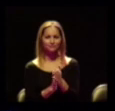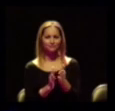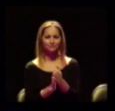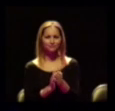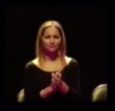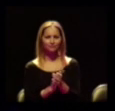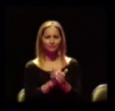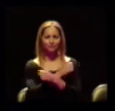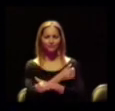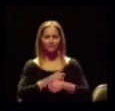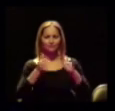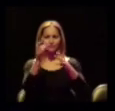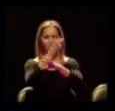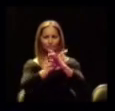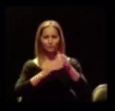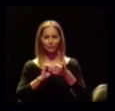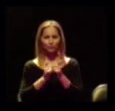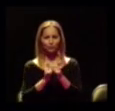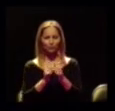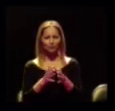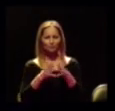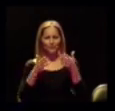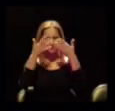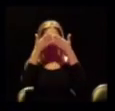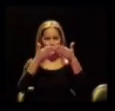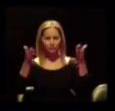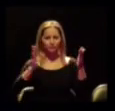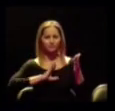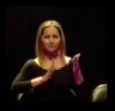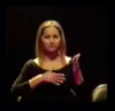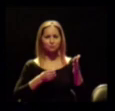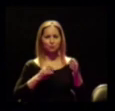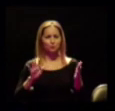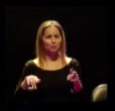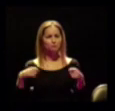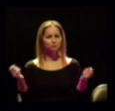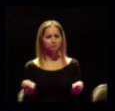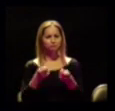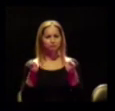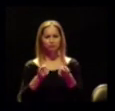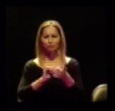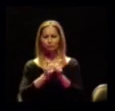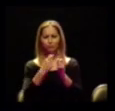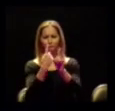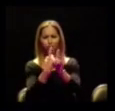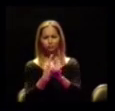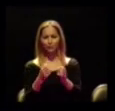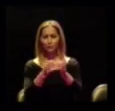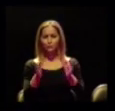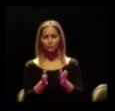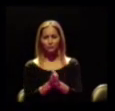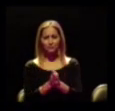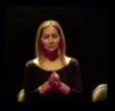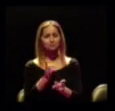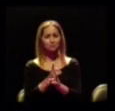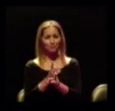A Cidade Europeia do Desporto é das mais democráticas do mundo. Promove todas as modalidades, até as